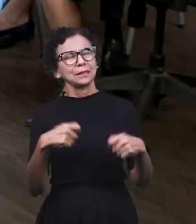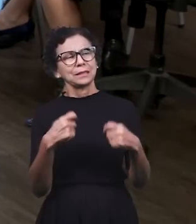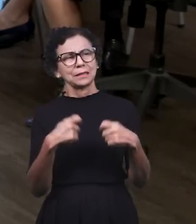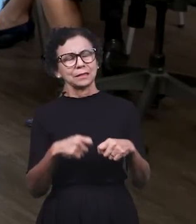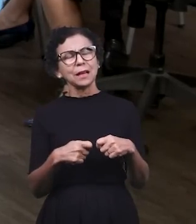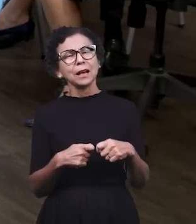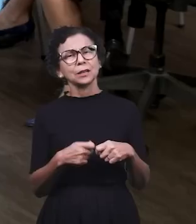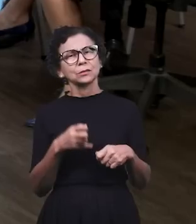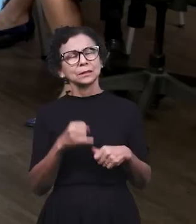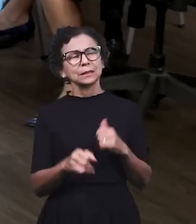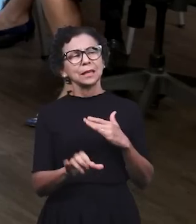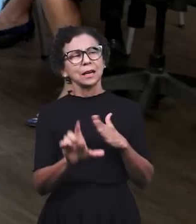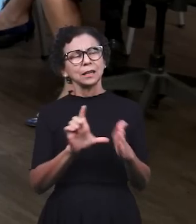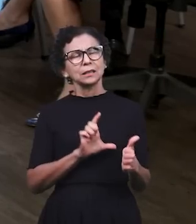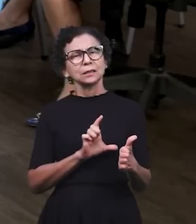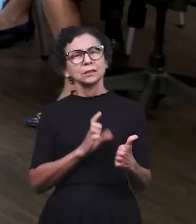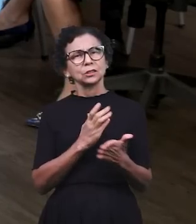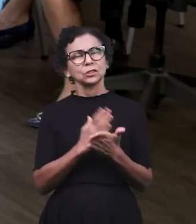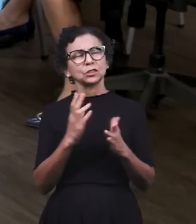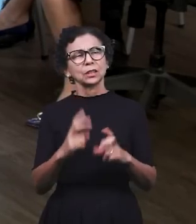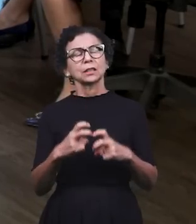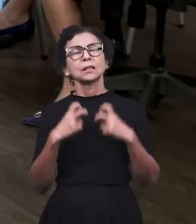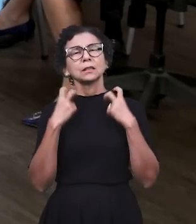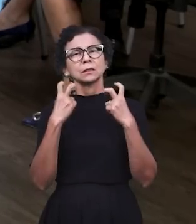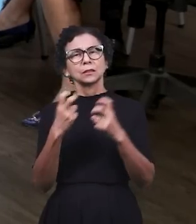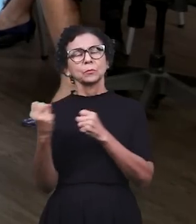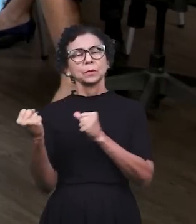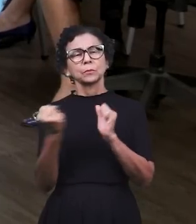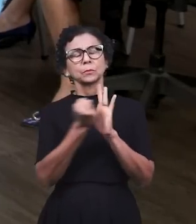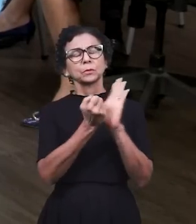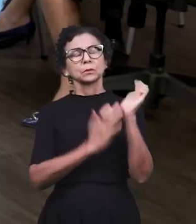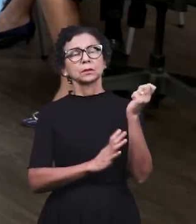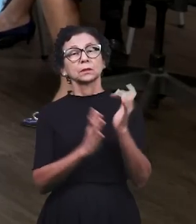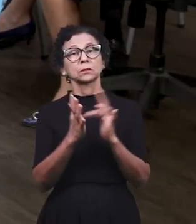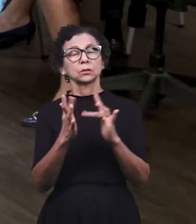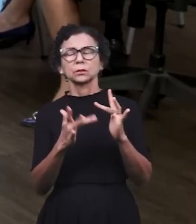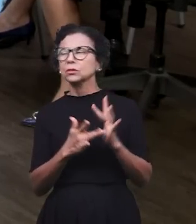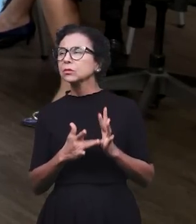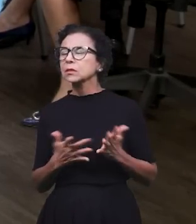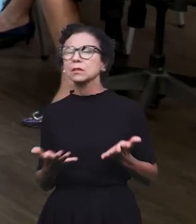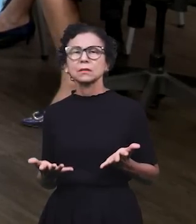não você pode, às vezes até para dar